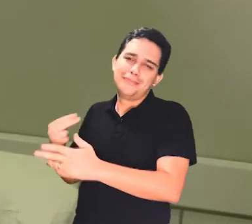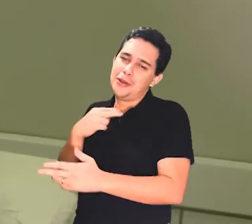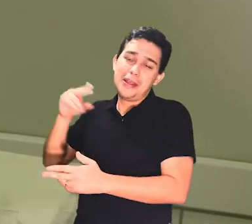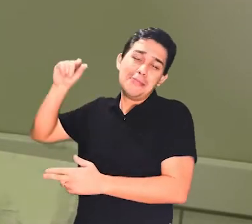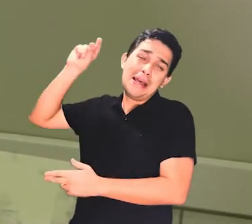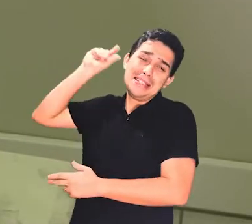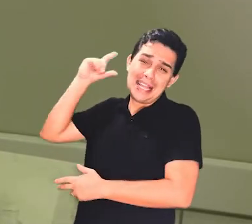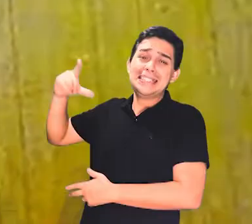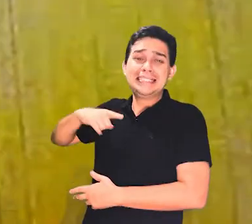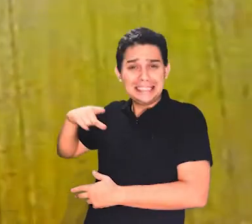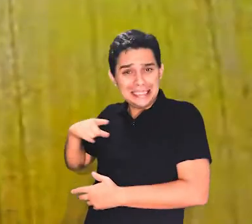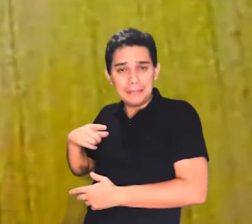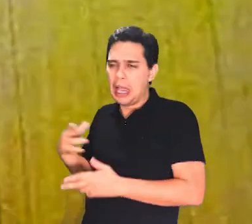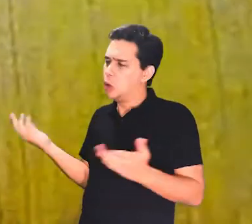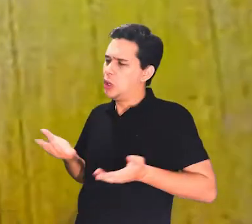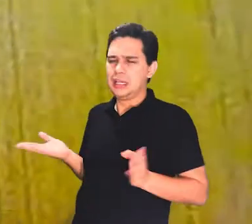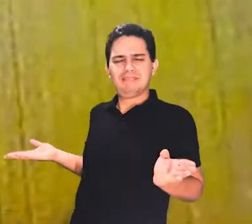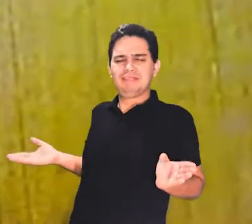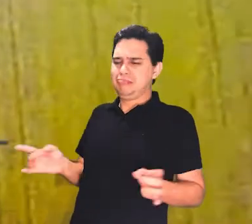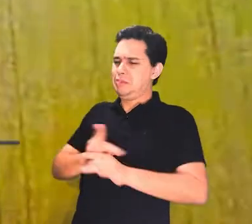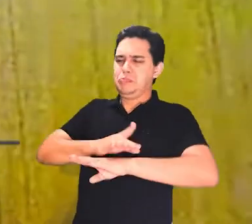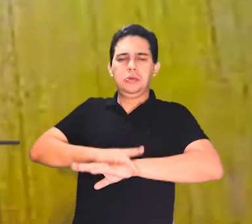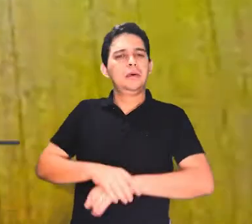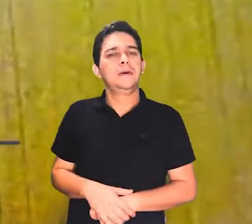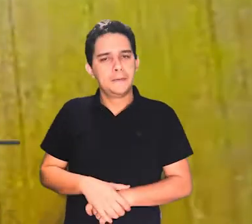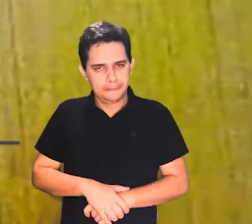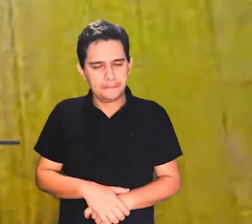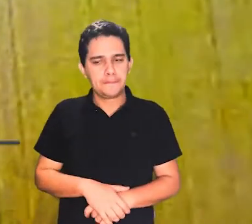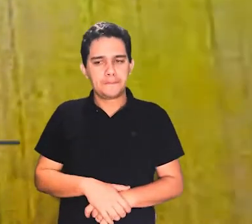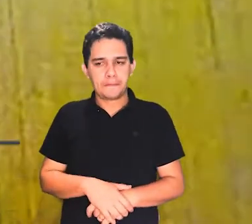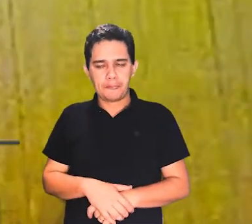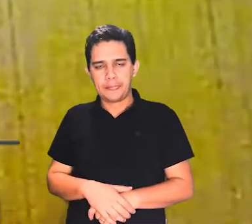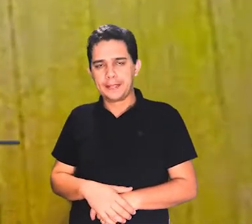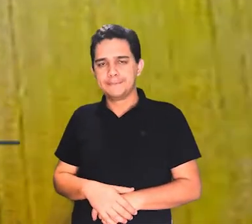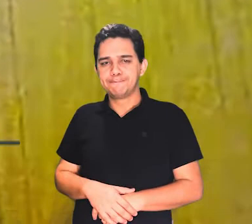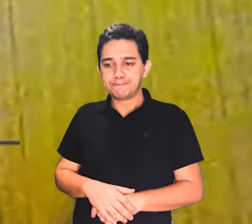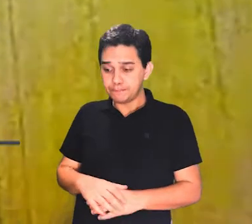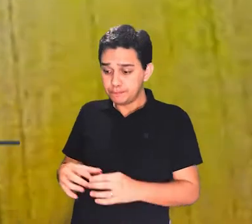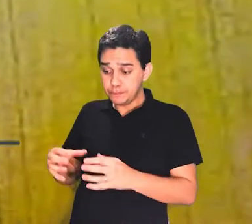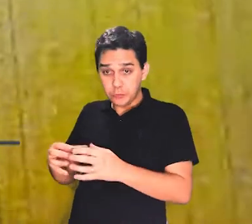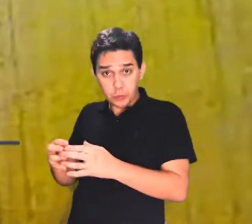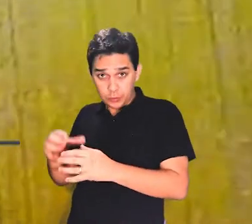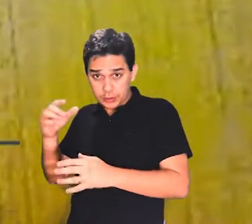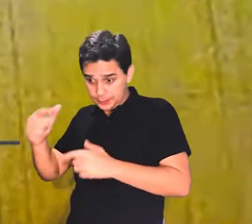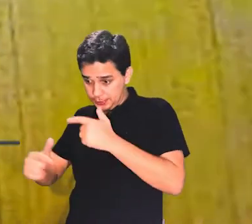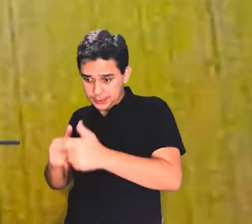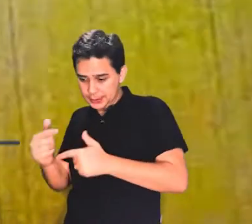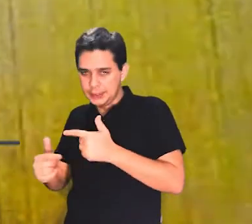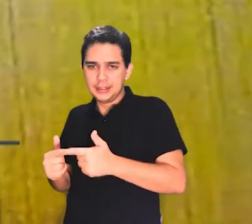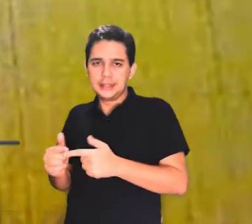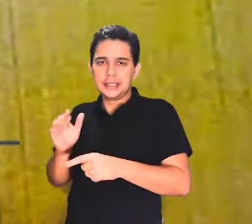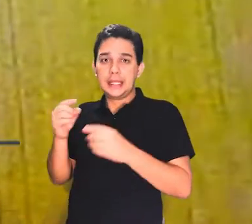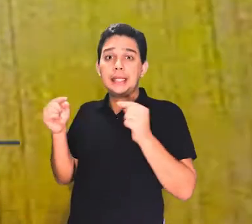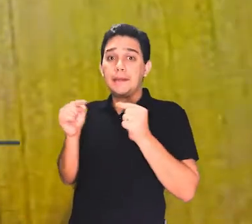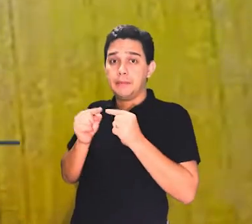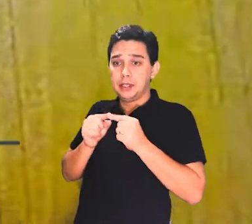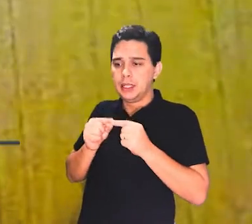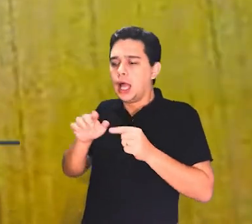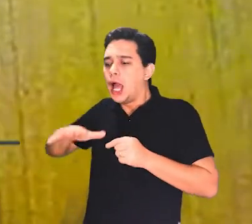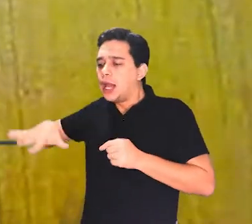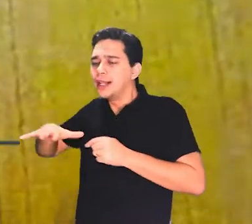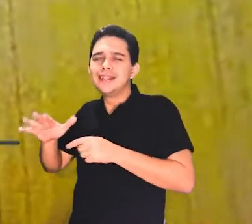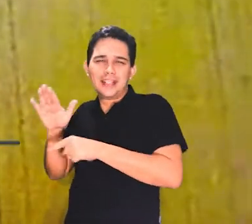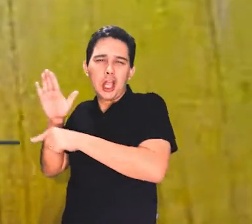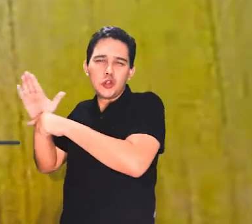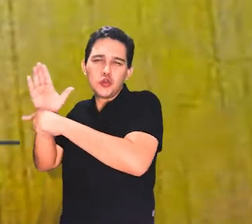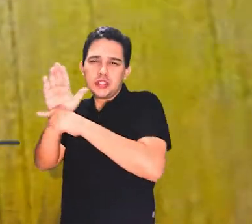algo em extinção. A força-tarefa no eixo da assistência social, quando ela foi pensada, né, até para que haja